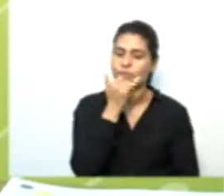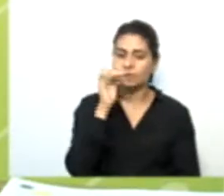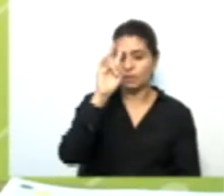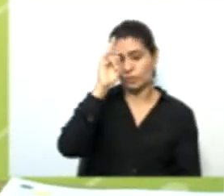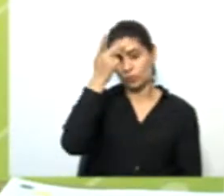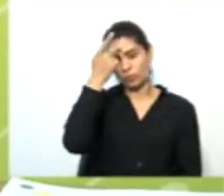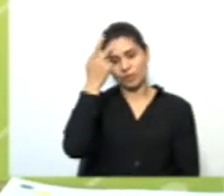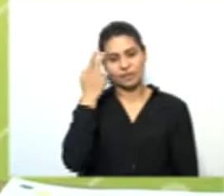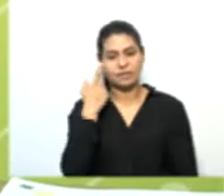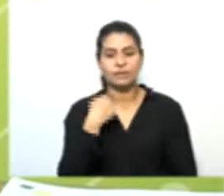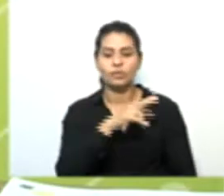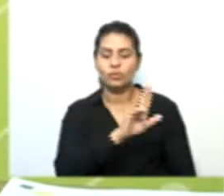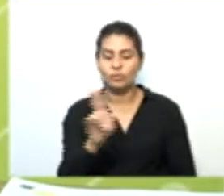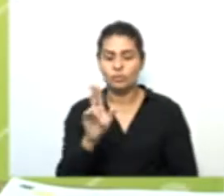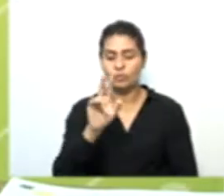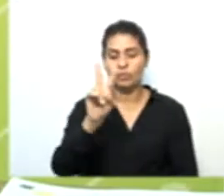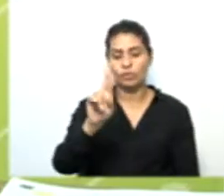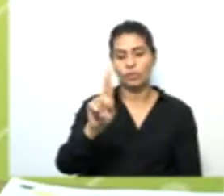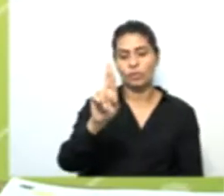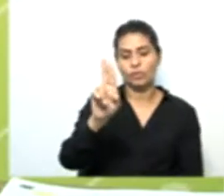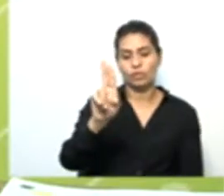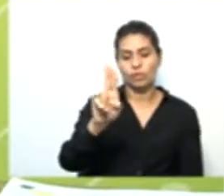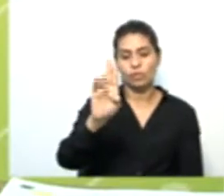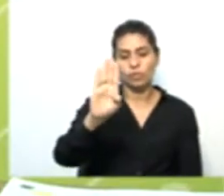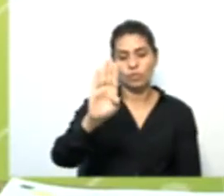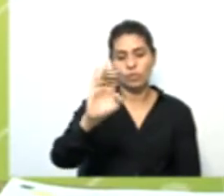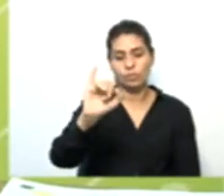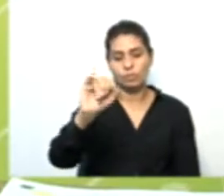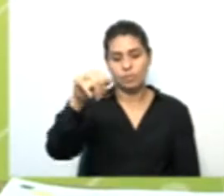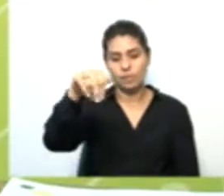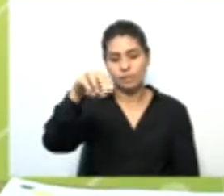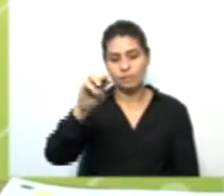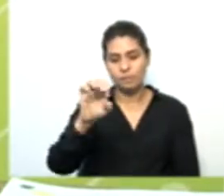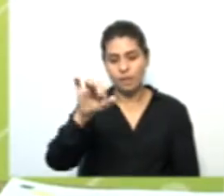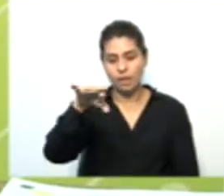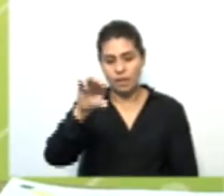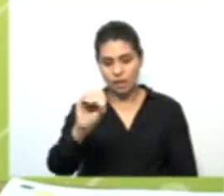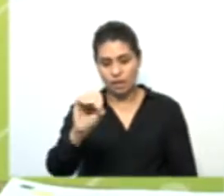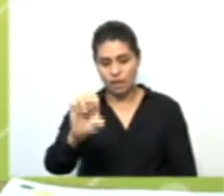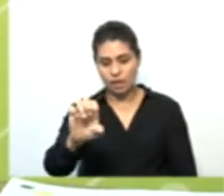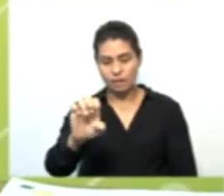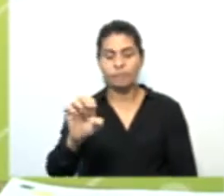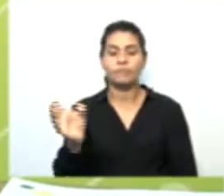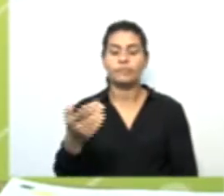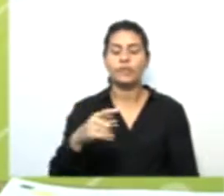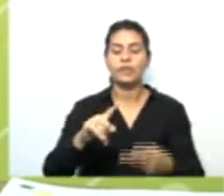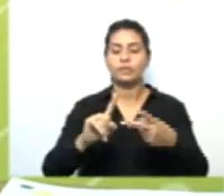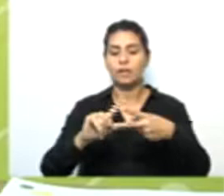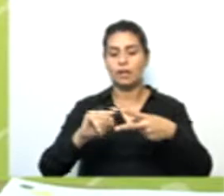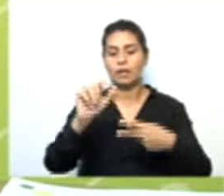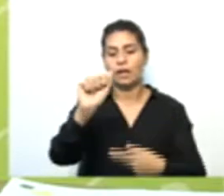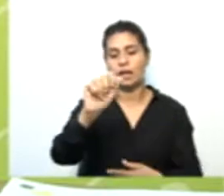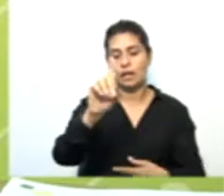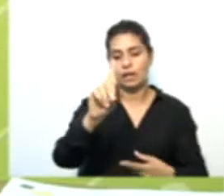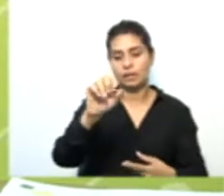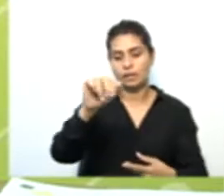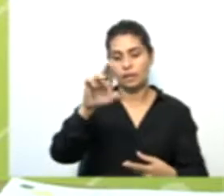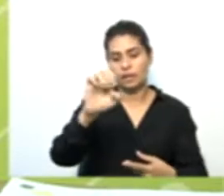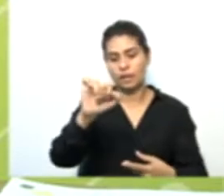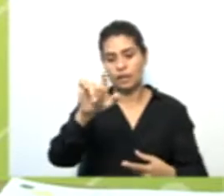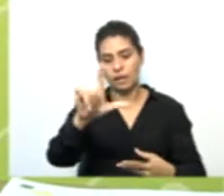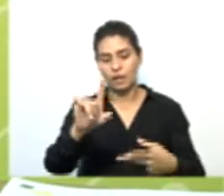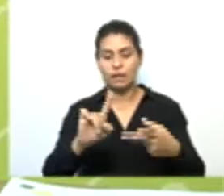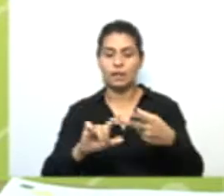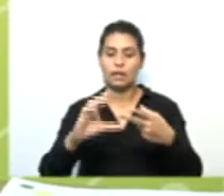o nome da aluna. A professora é Rubimeire Ferreira de Queiroz, Andriele Fernandes de Sales,